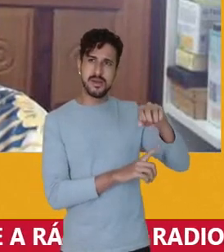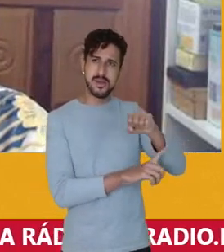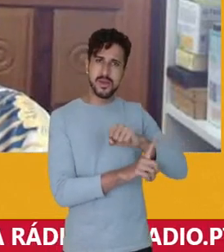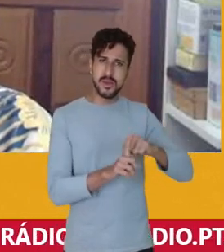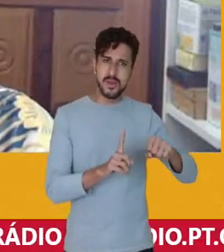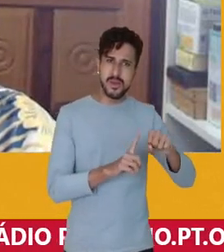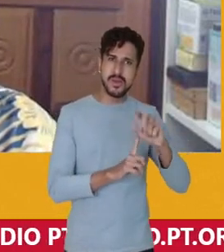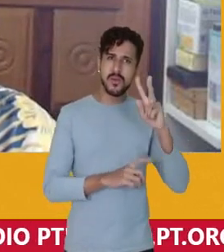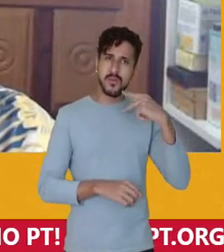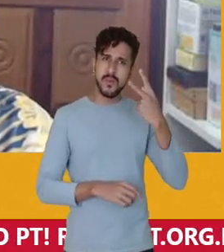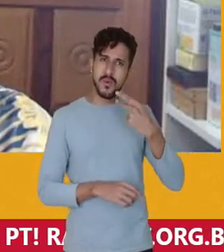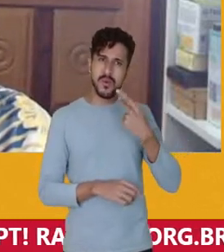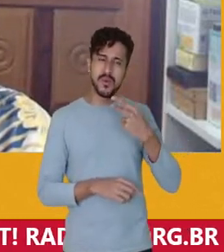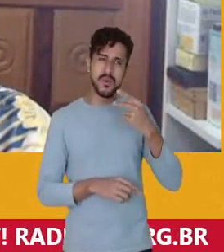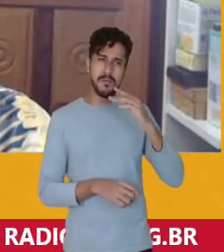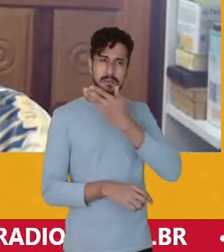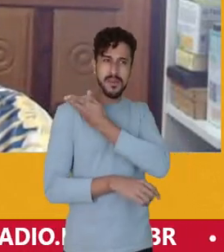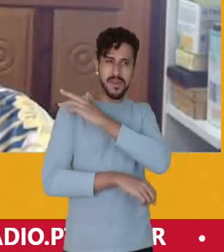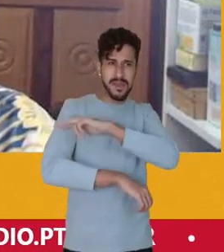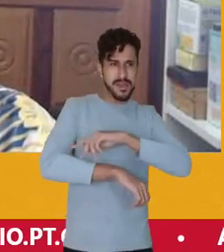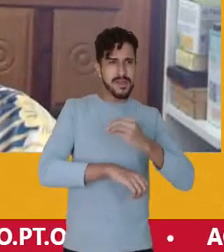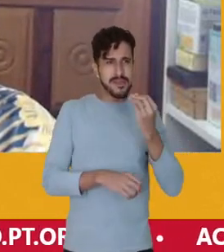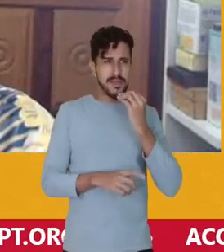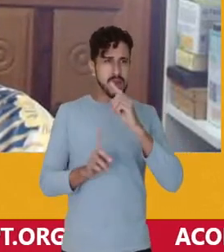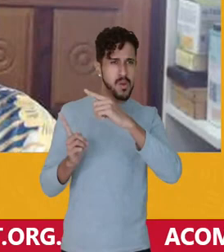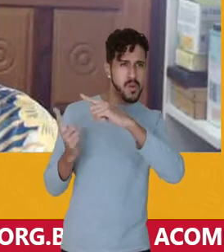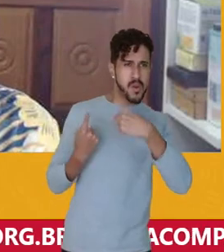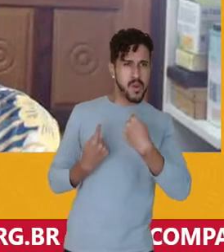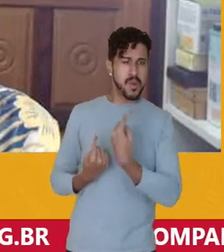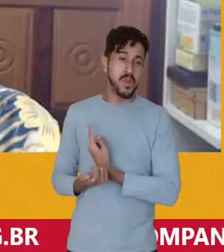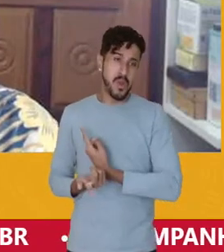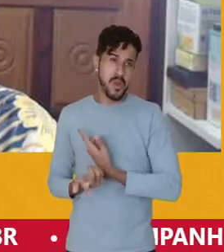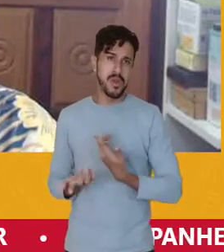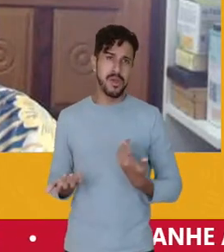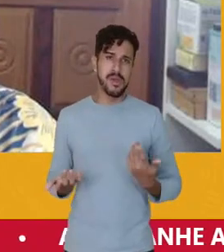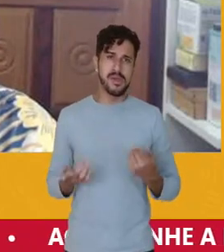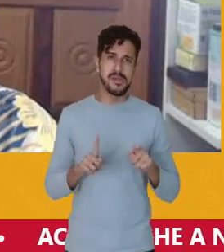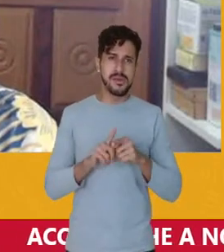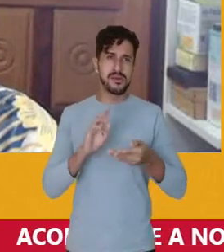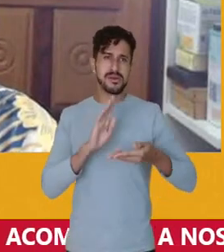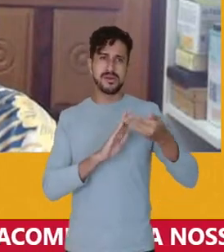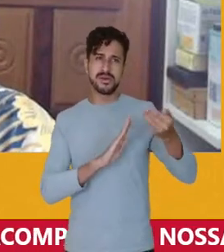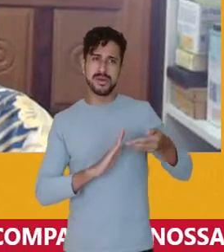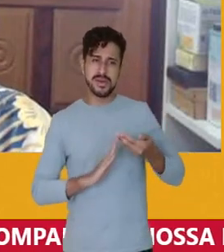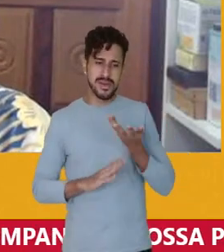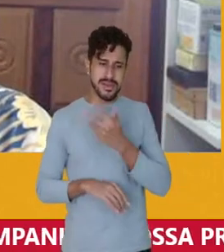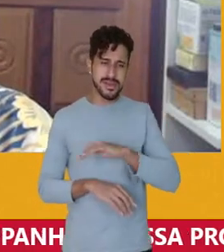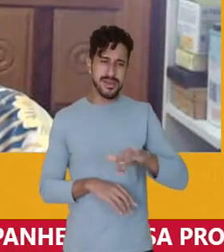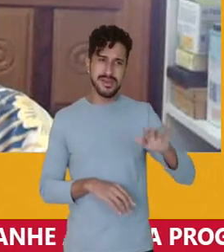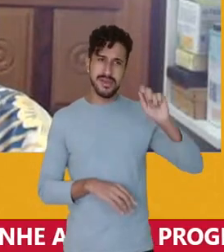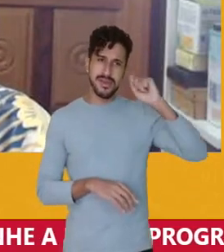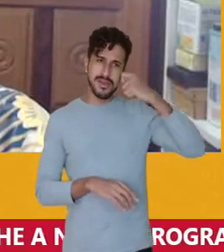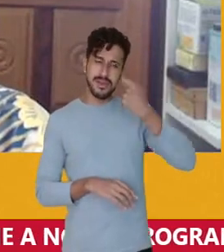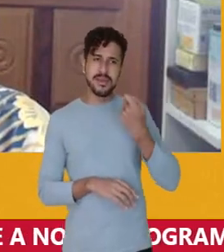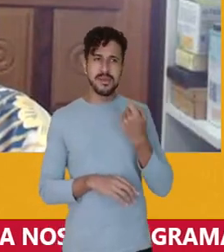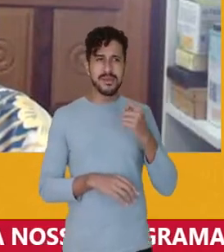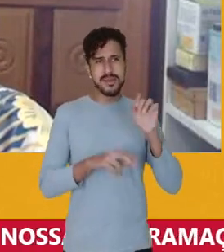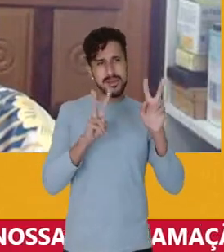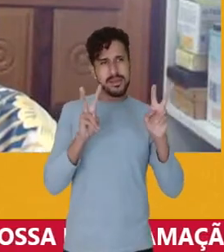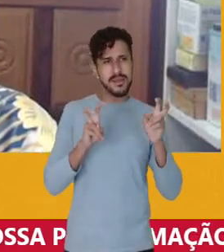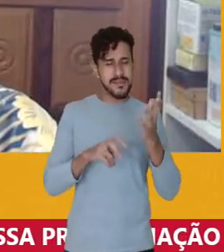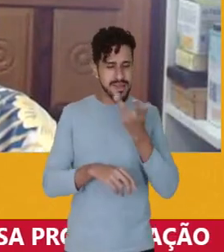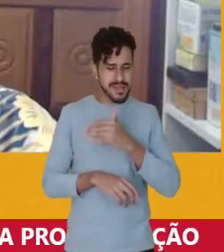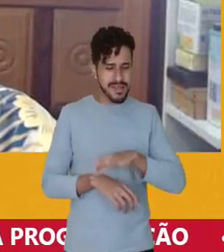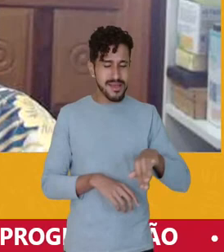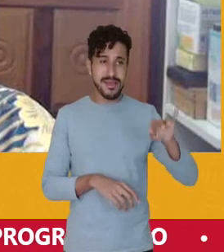né, e política que o racismo tenta nos impor, e também retiraram as próprias crianças negras e a questão da